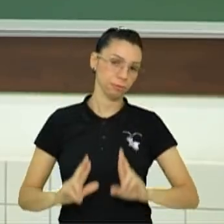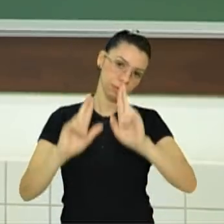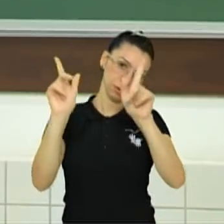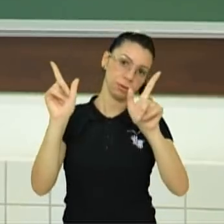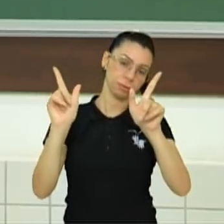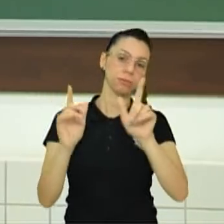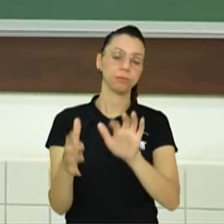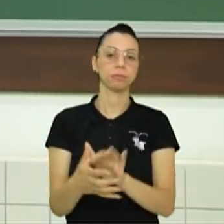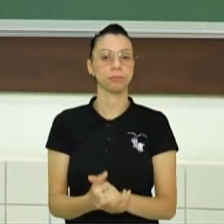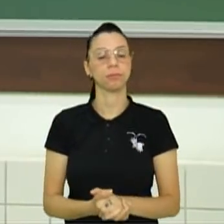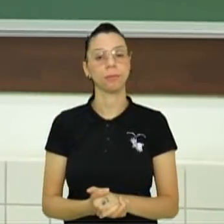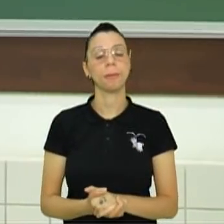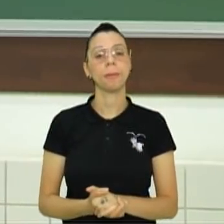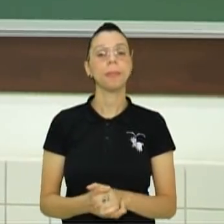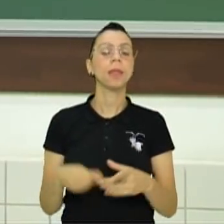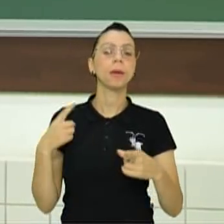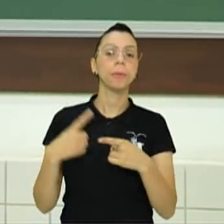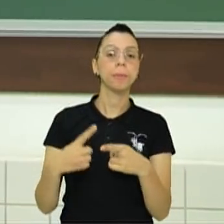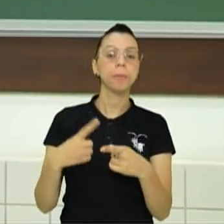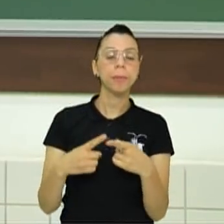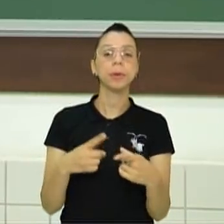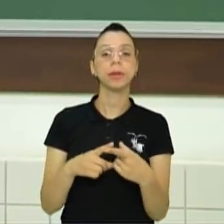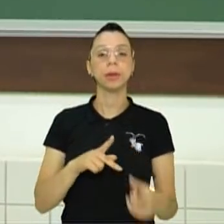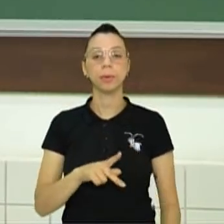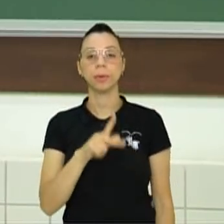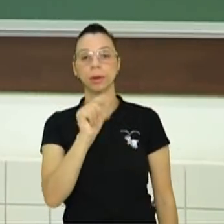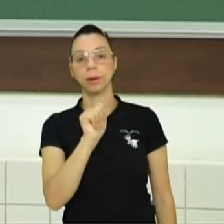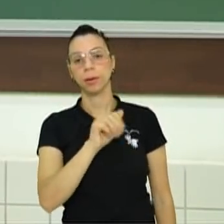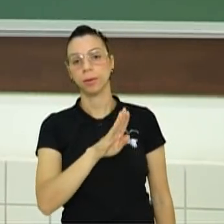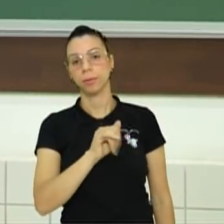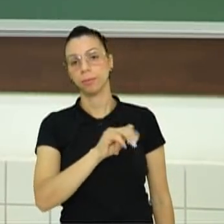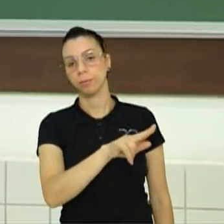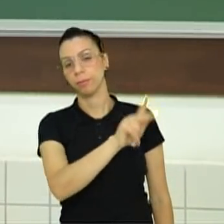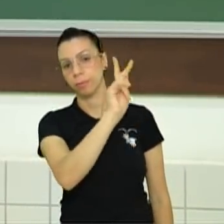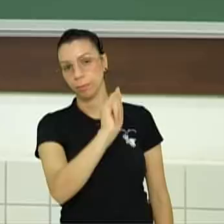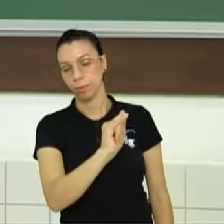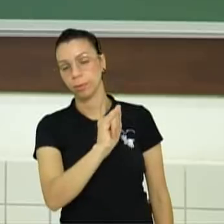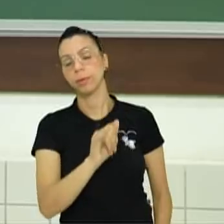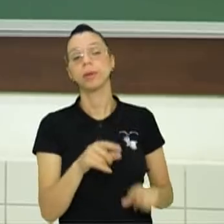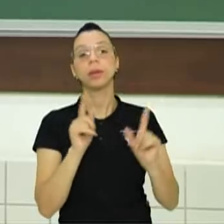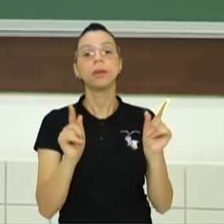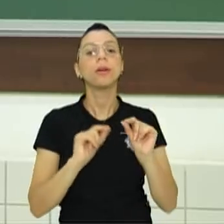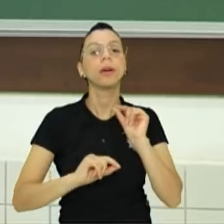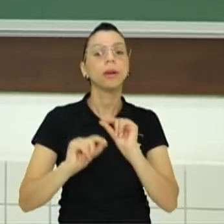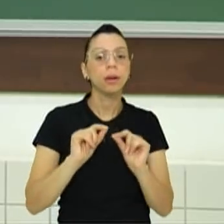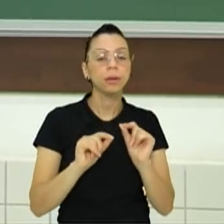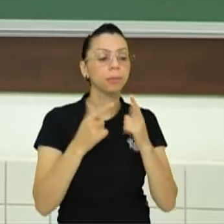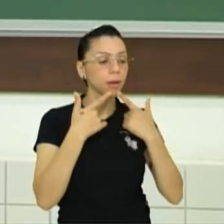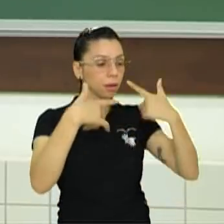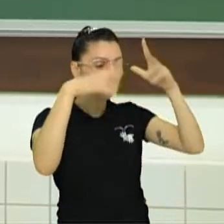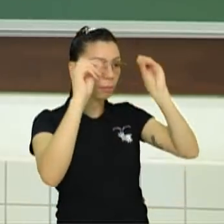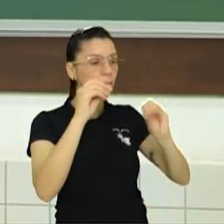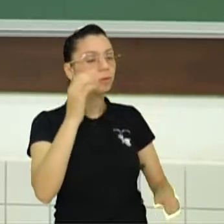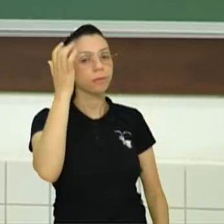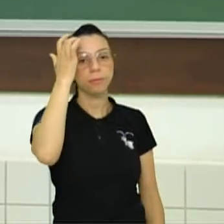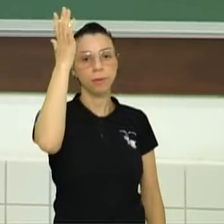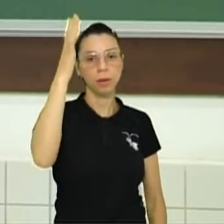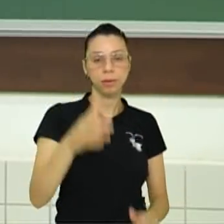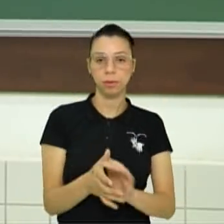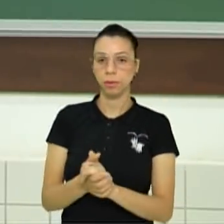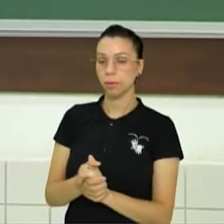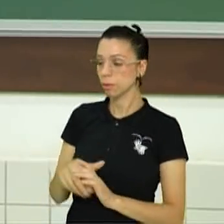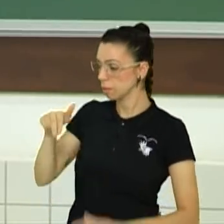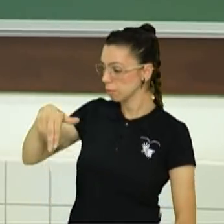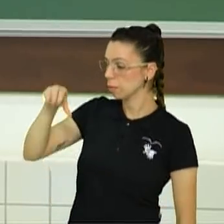diferentes, né? Porque o Kabuki, ele tem uma linguagem mais fácil. O No já não, ele tem